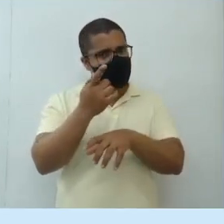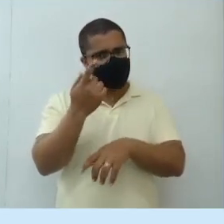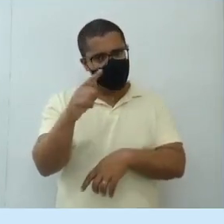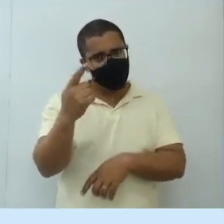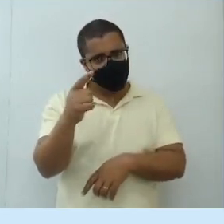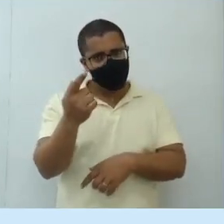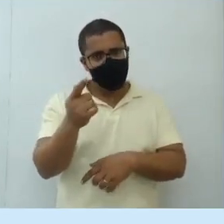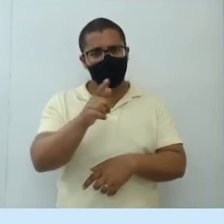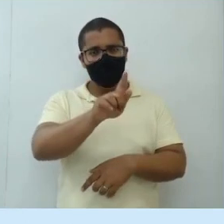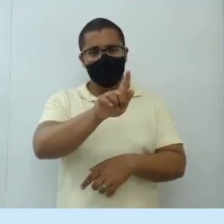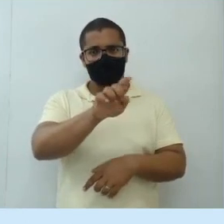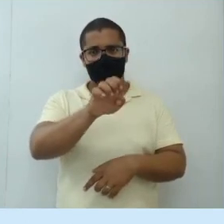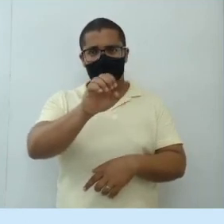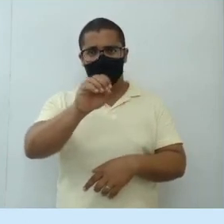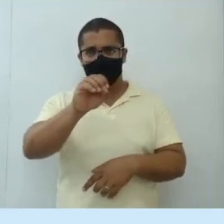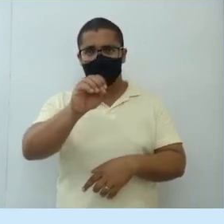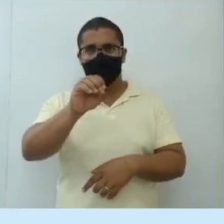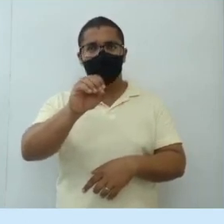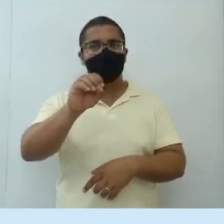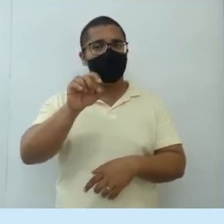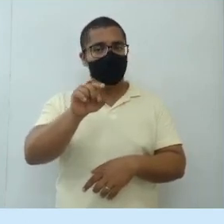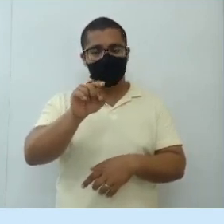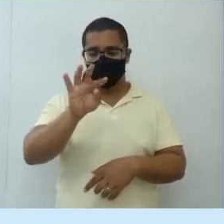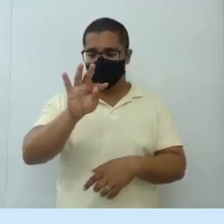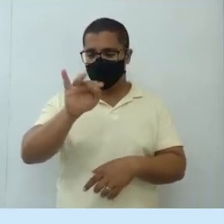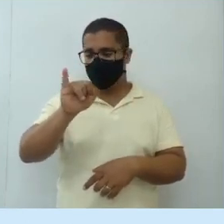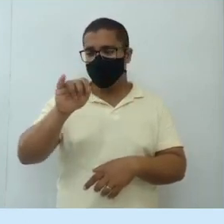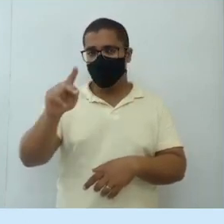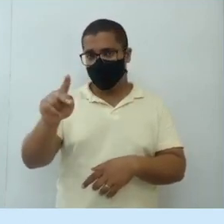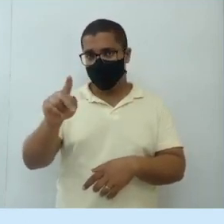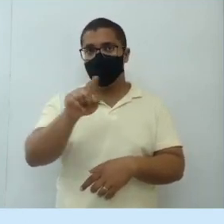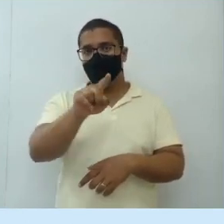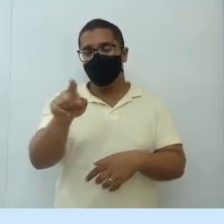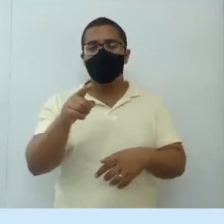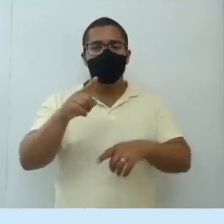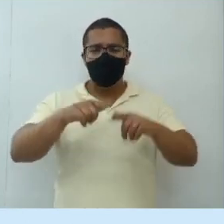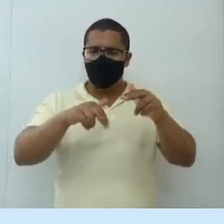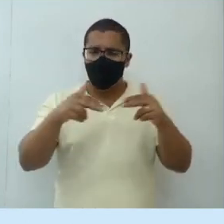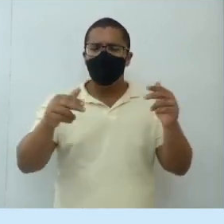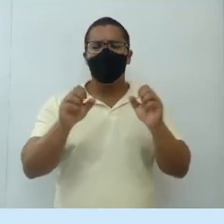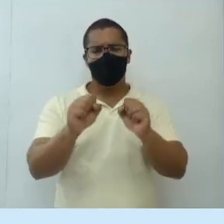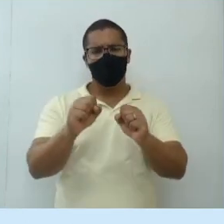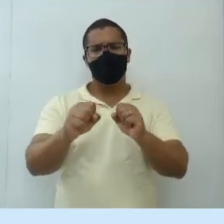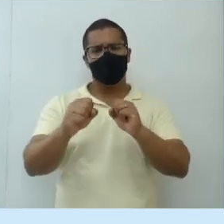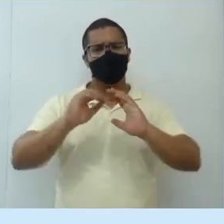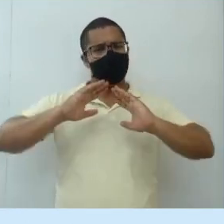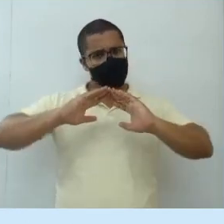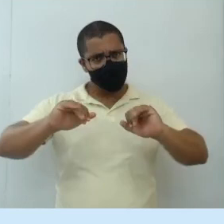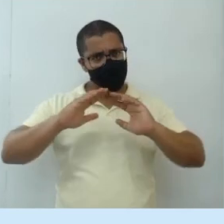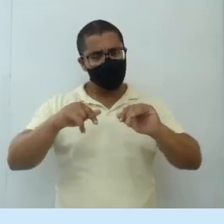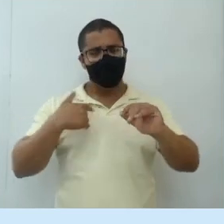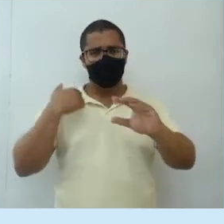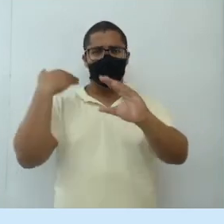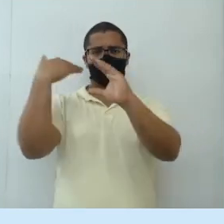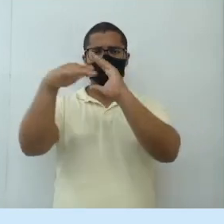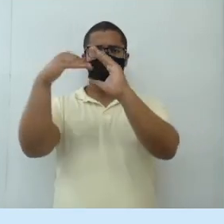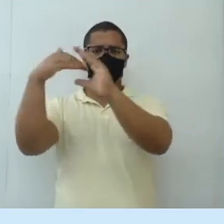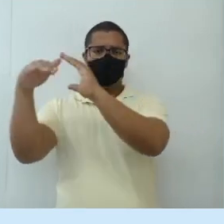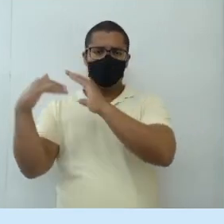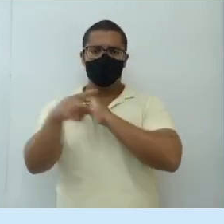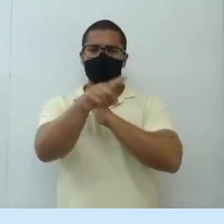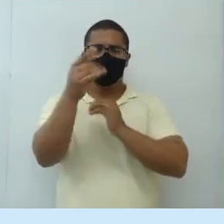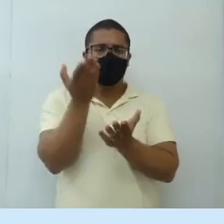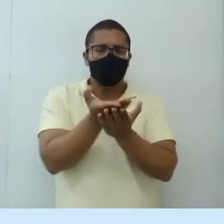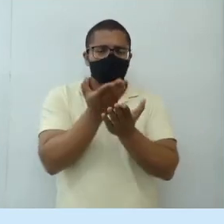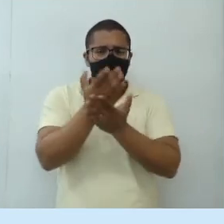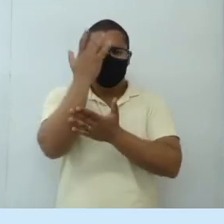a gel pipa lá no Instagram e vocês podem me pedir esse material uma série de coisa aí para facilitar o teu estudo vamos